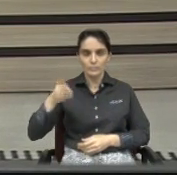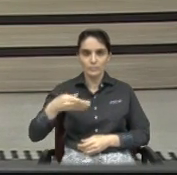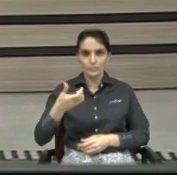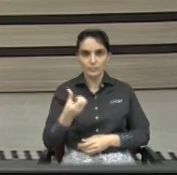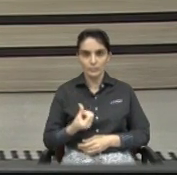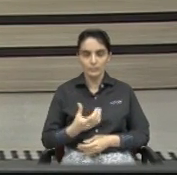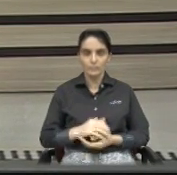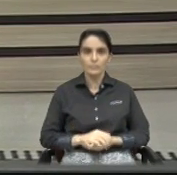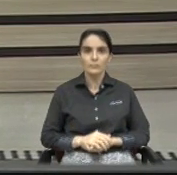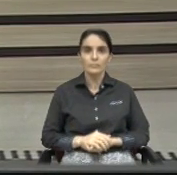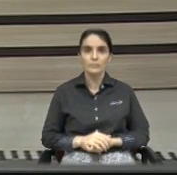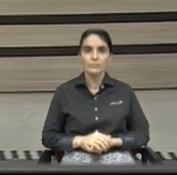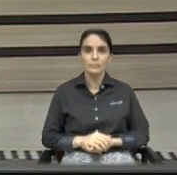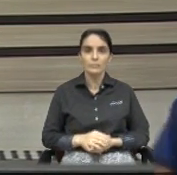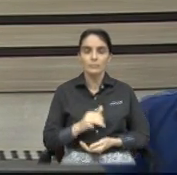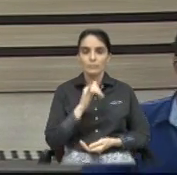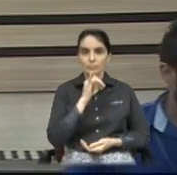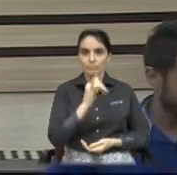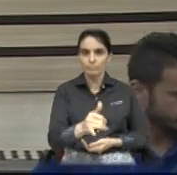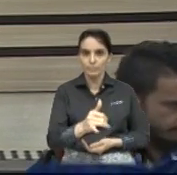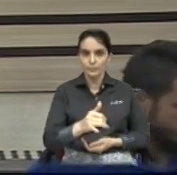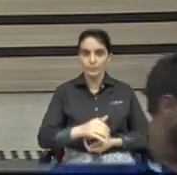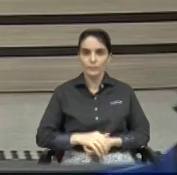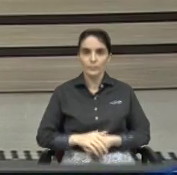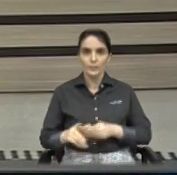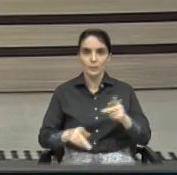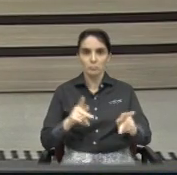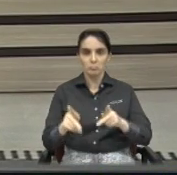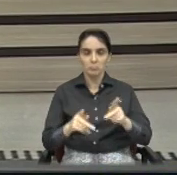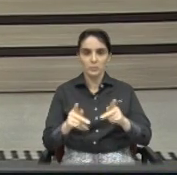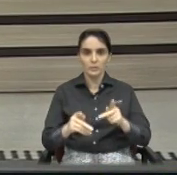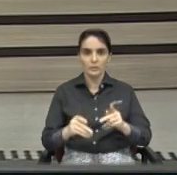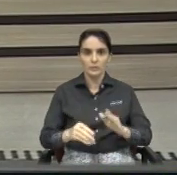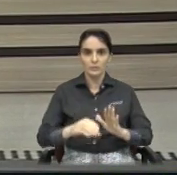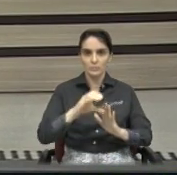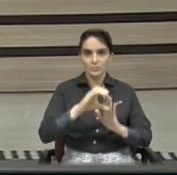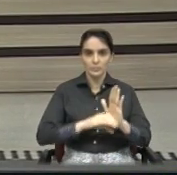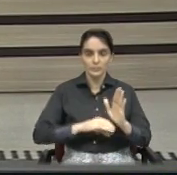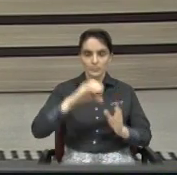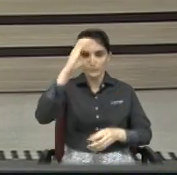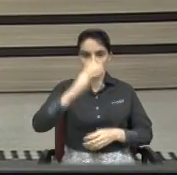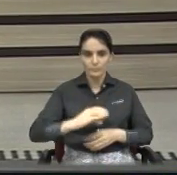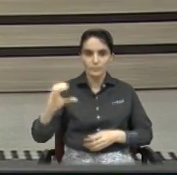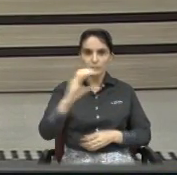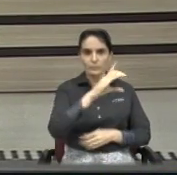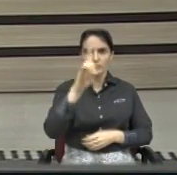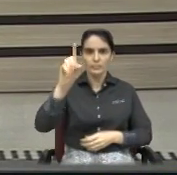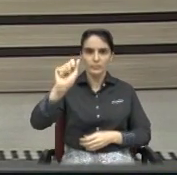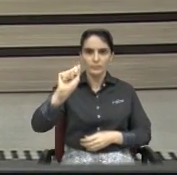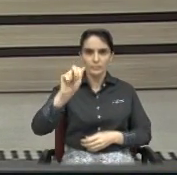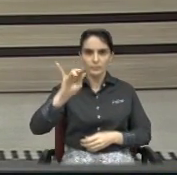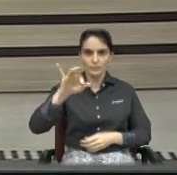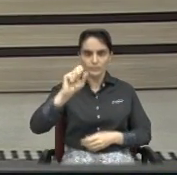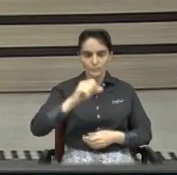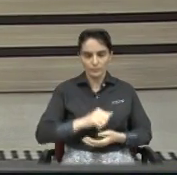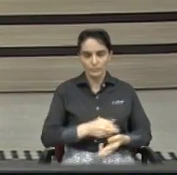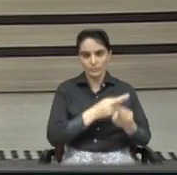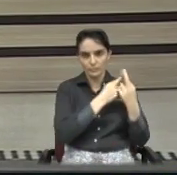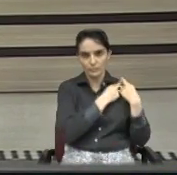254/2016 declara de utilidade pública municipal a comunidade católica Davi. Autora, vereadora doutora Mayra